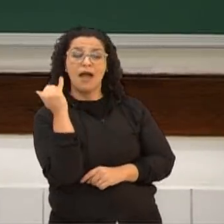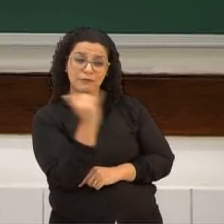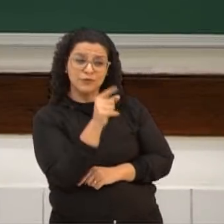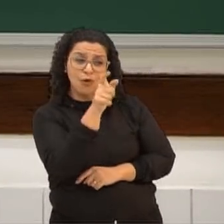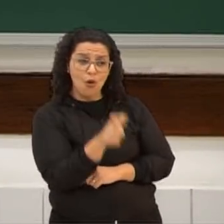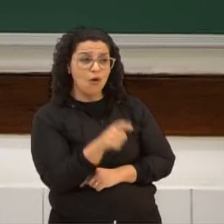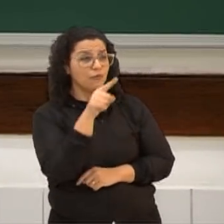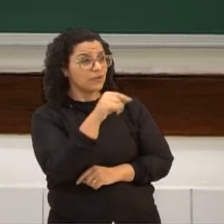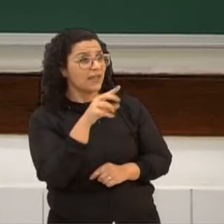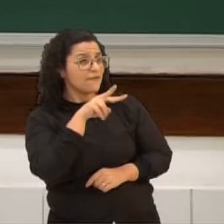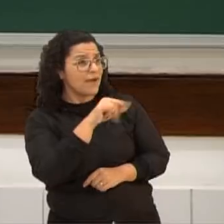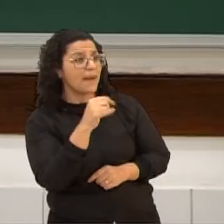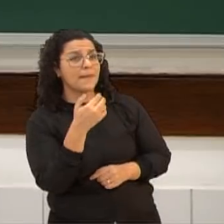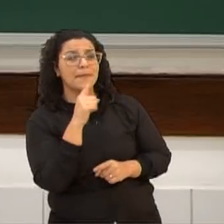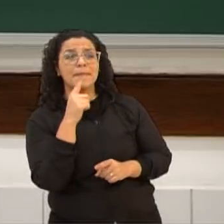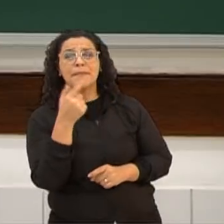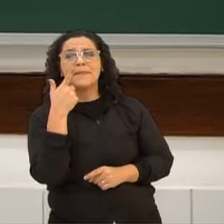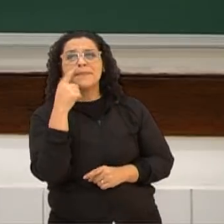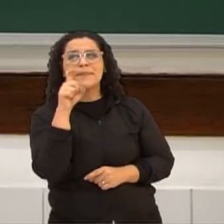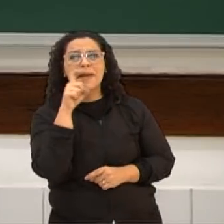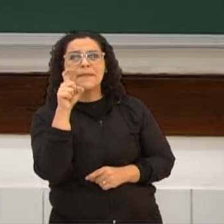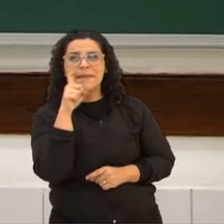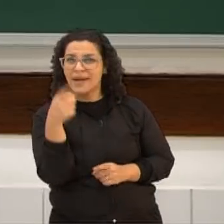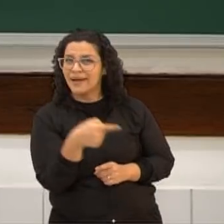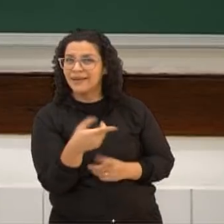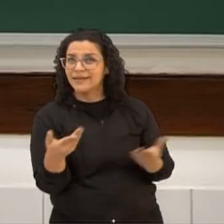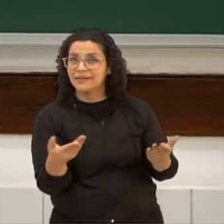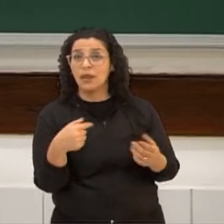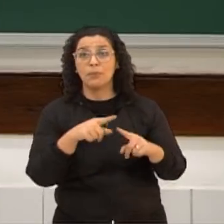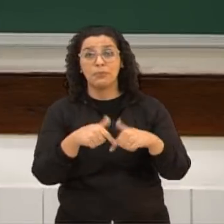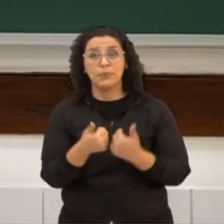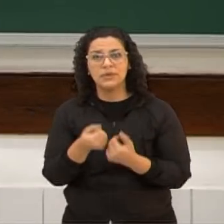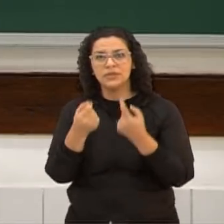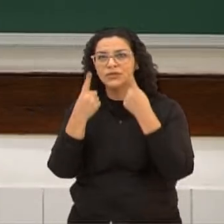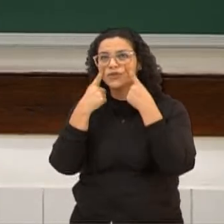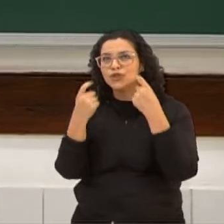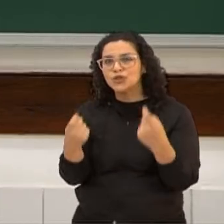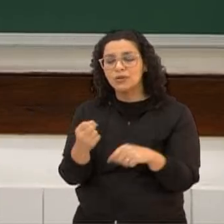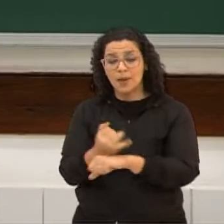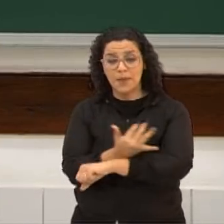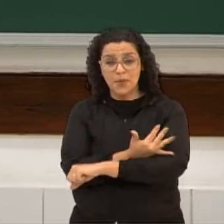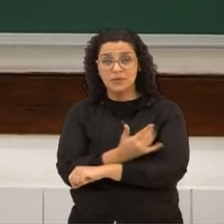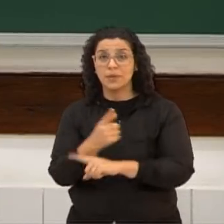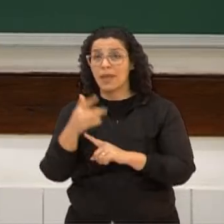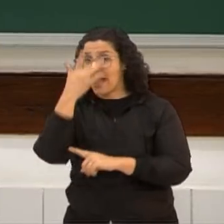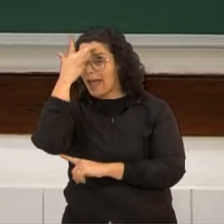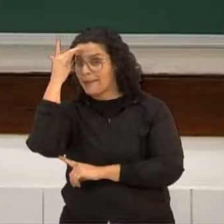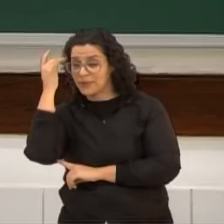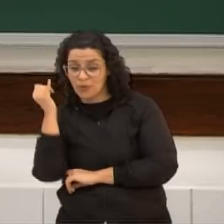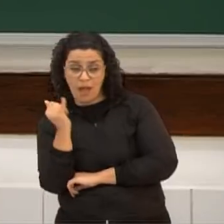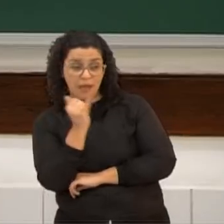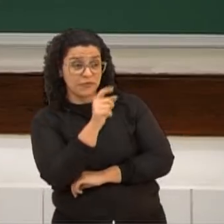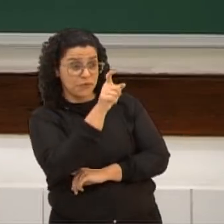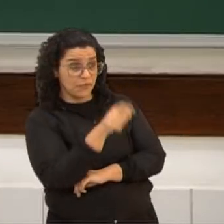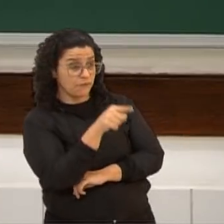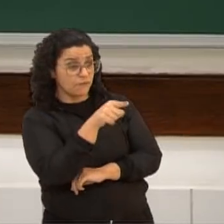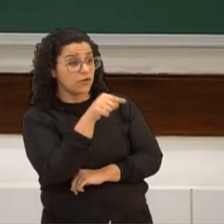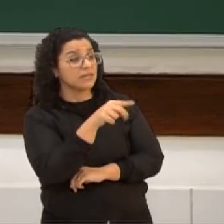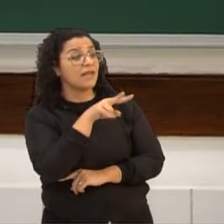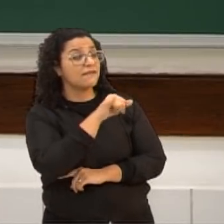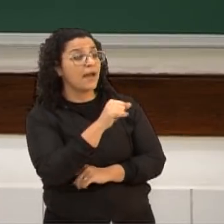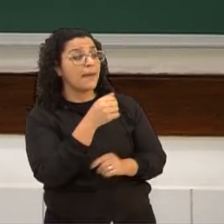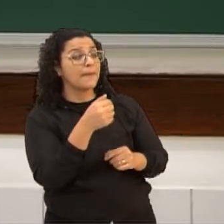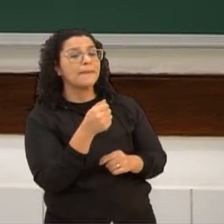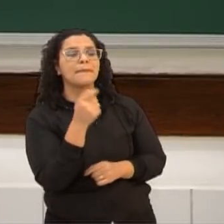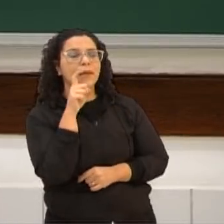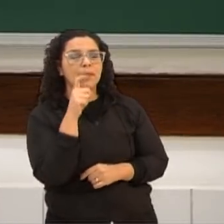relacionar que essas emoções que esse homem está expressando de choro é relacionada a uma emoção de ele ter tido a notícia de ter